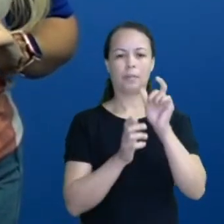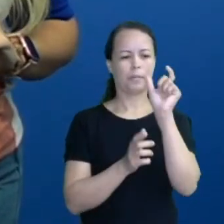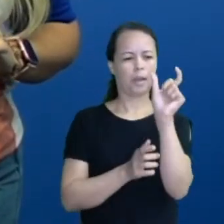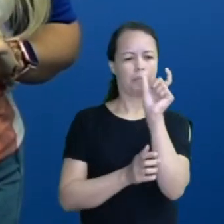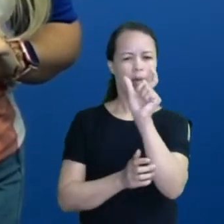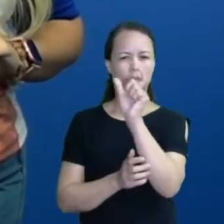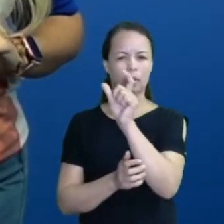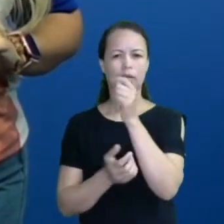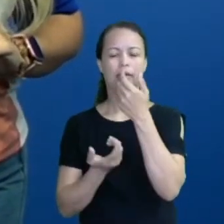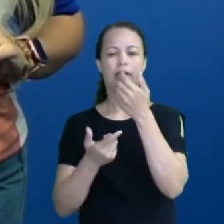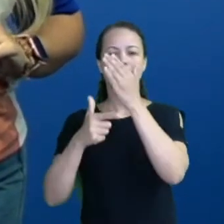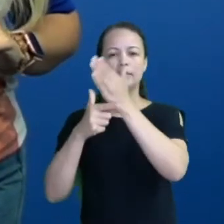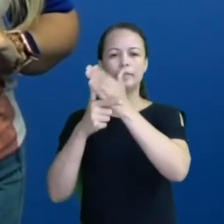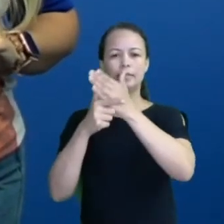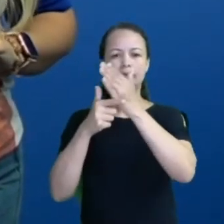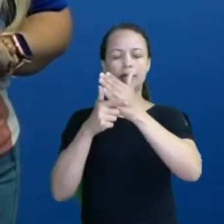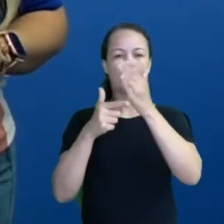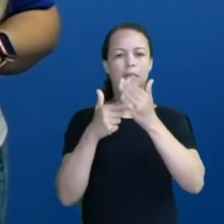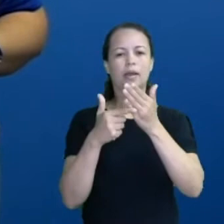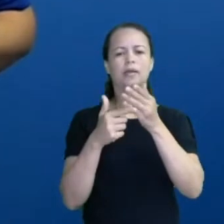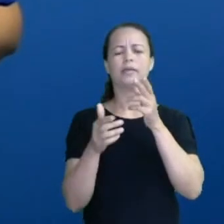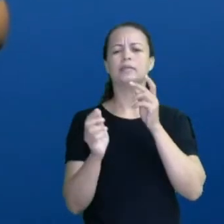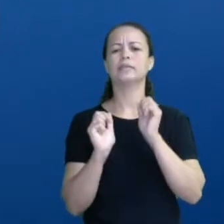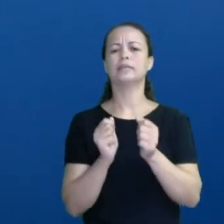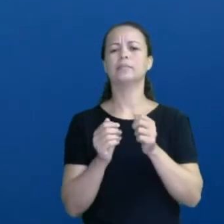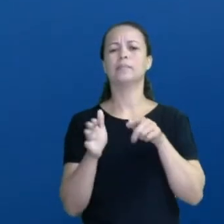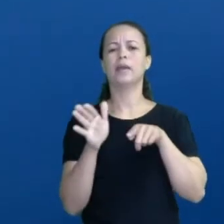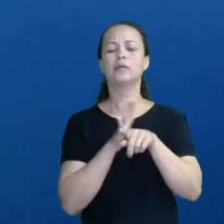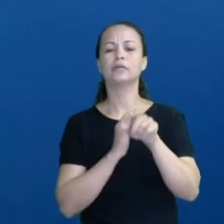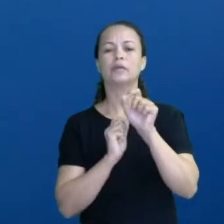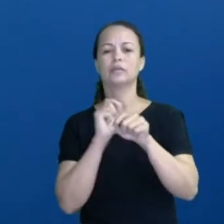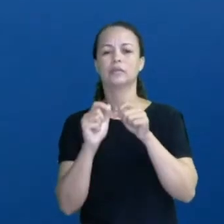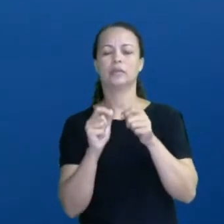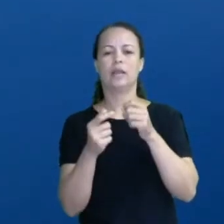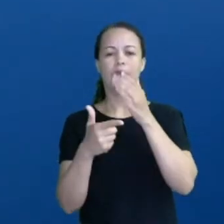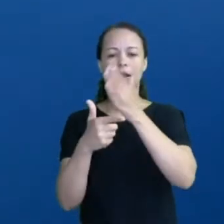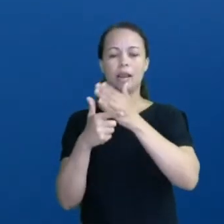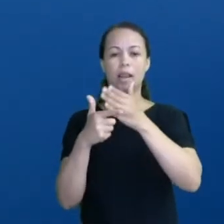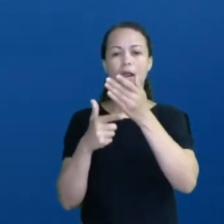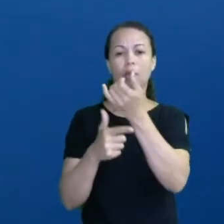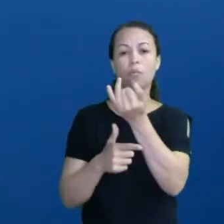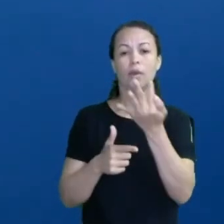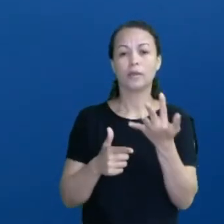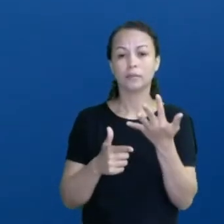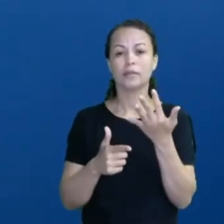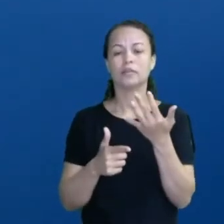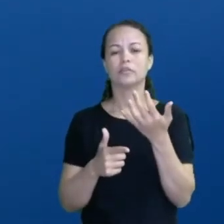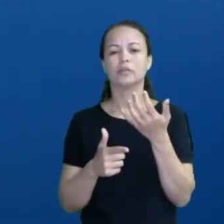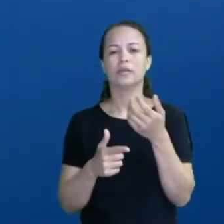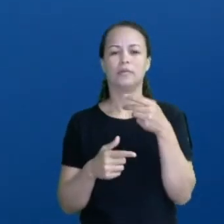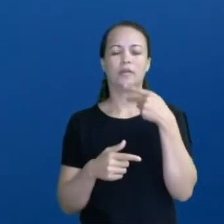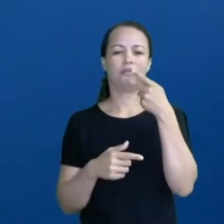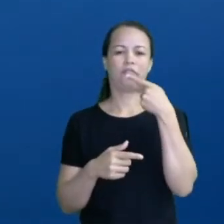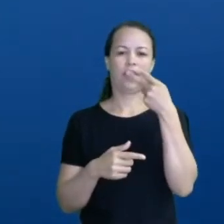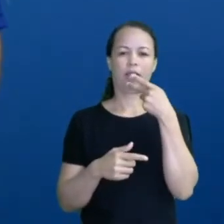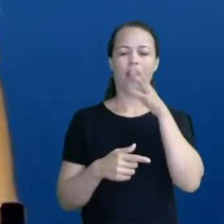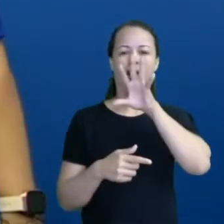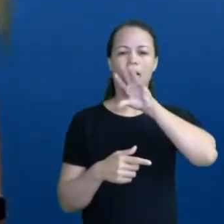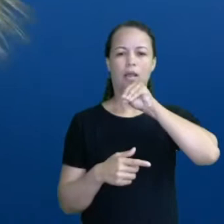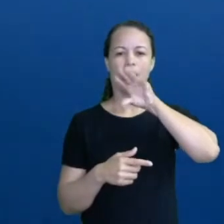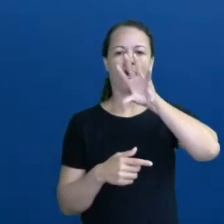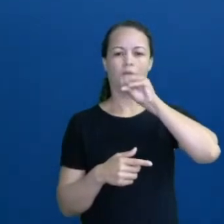pronuncia é a sílaba. Sempre que perguntar quantas sílabas tem, você lembra que é quantas vezes você abre a boca para